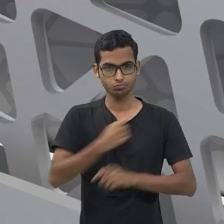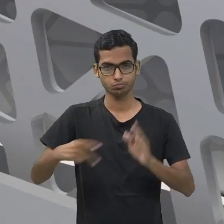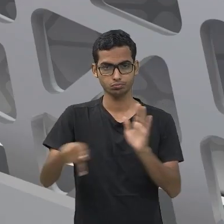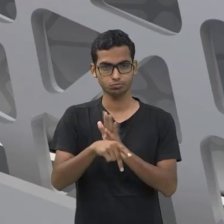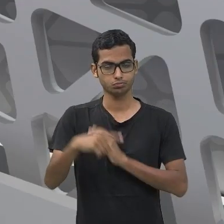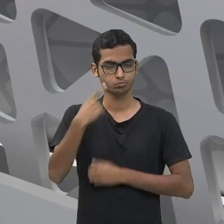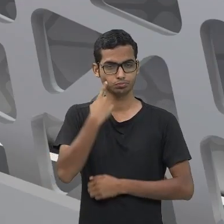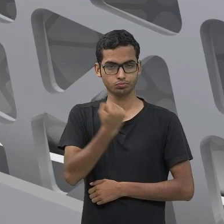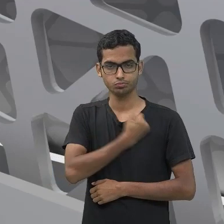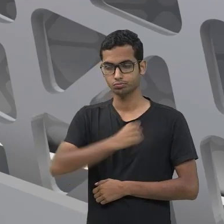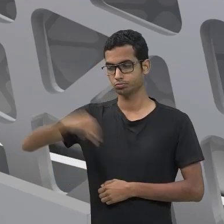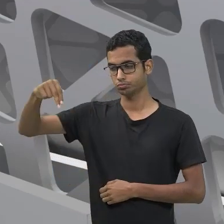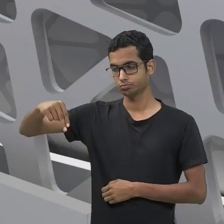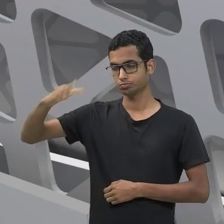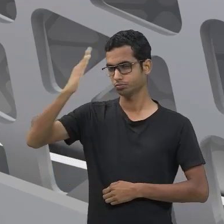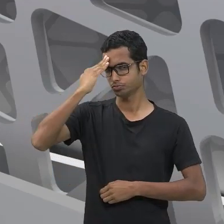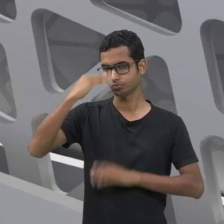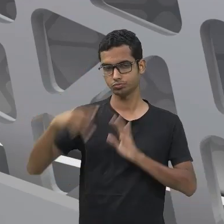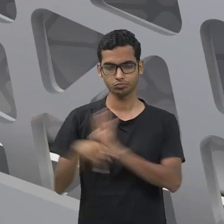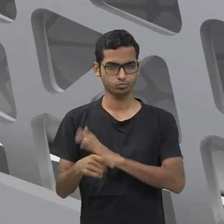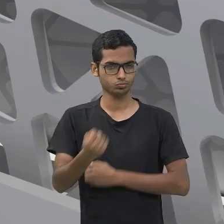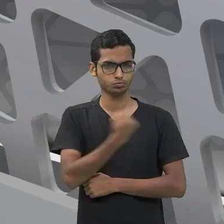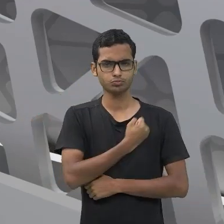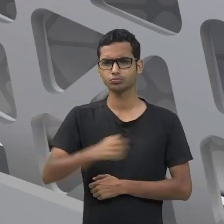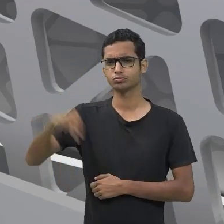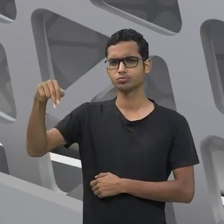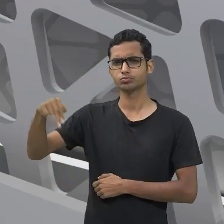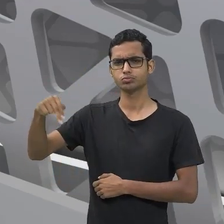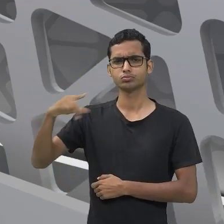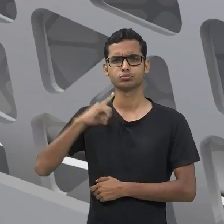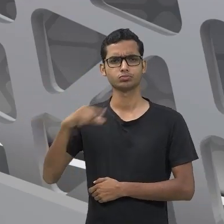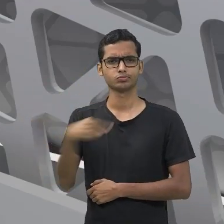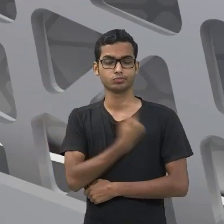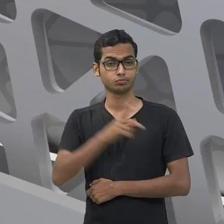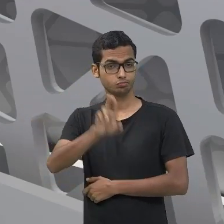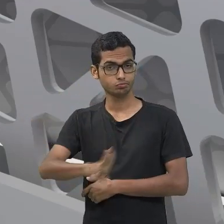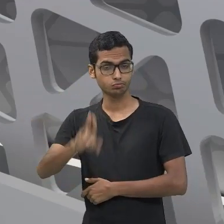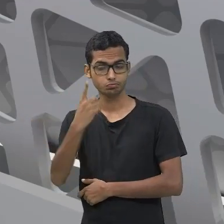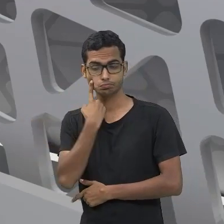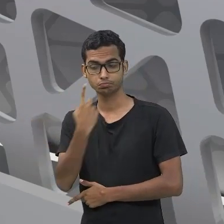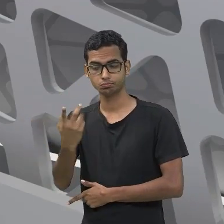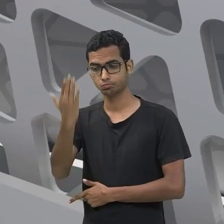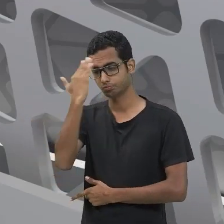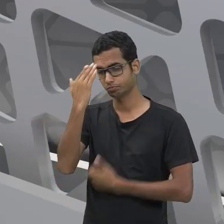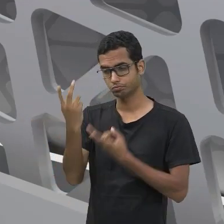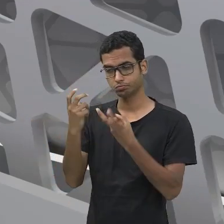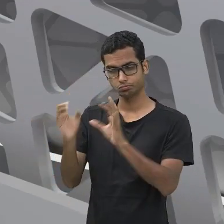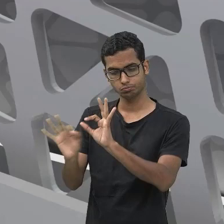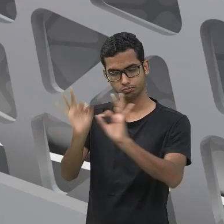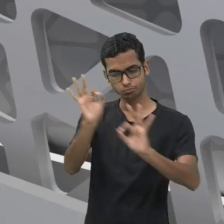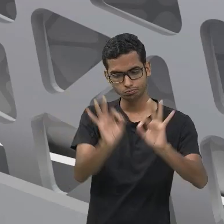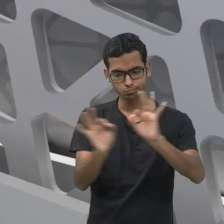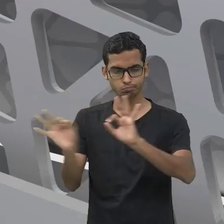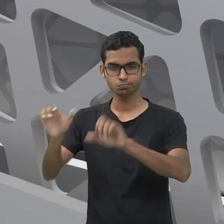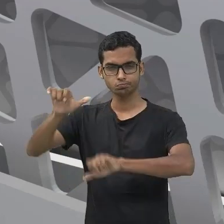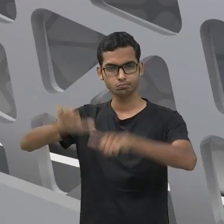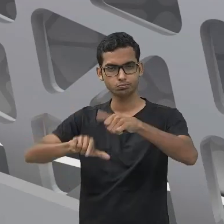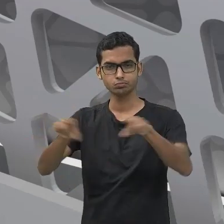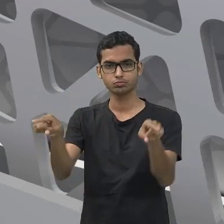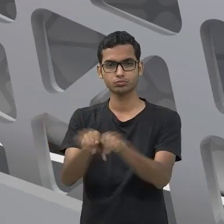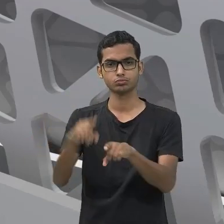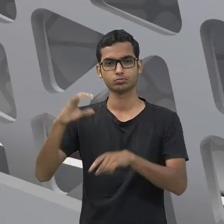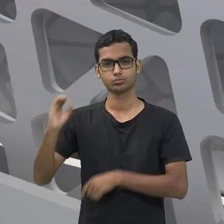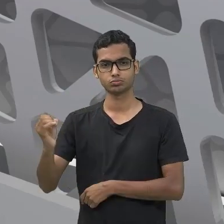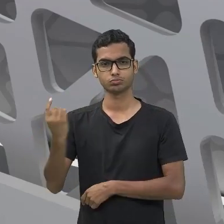naturais, sabendo que os números naturais são aqueles números que a gente normalmente usa para conferir, tá bom? Então, a gente vai, ó, 0, 1,